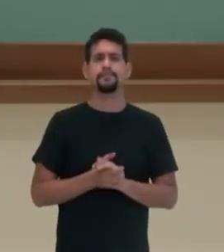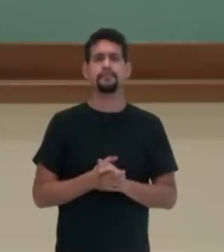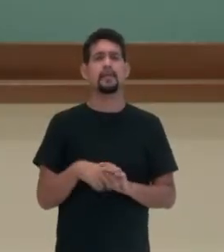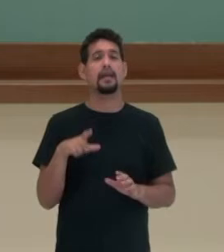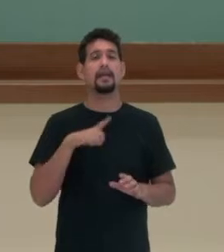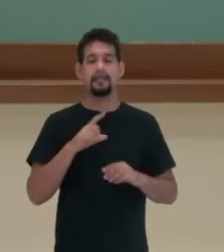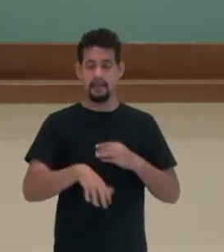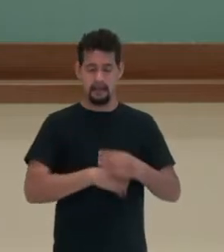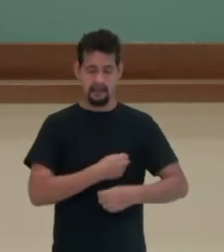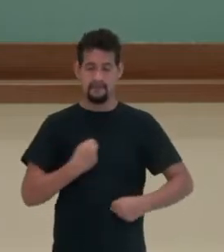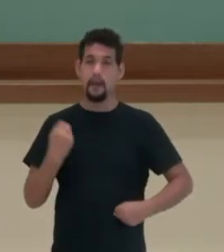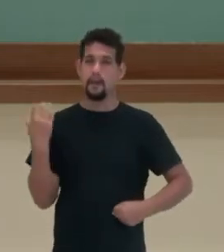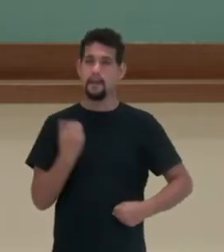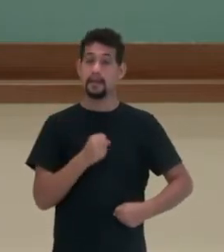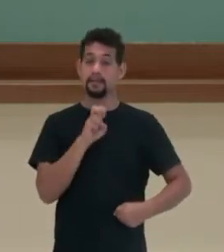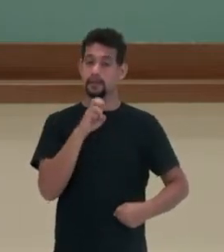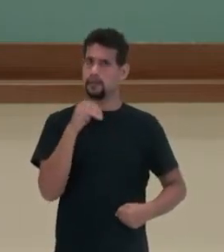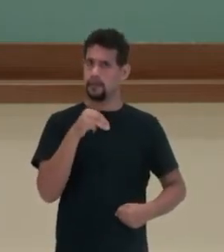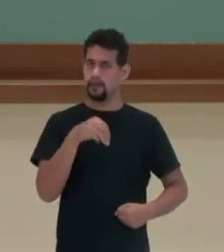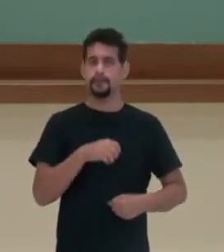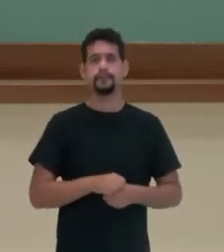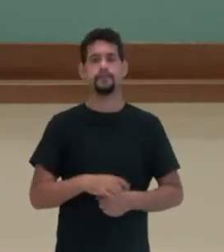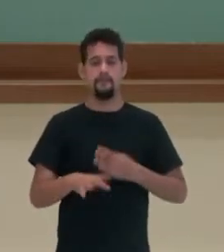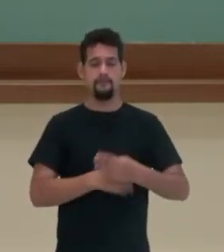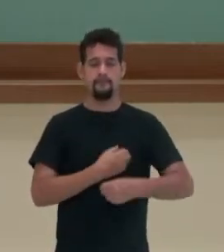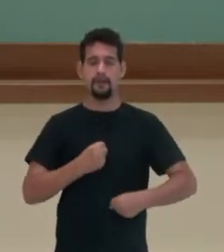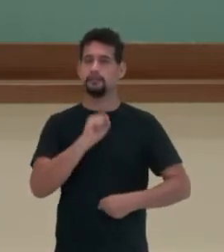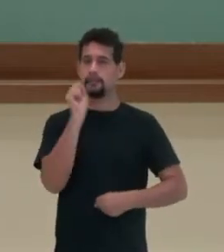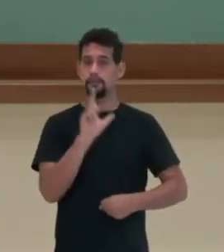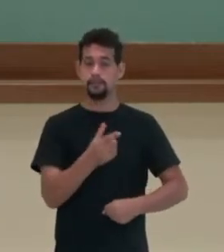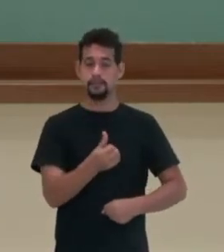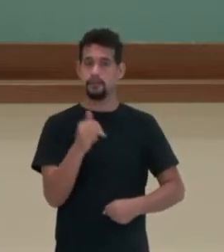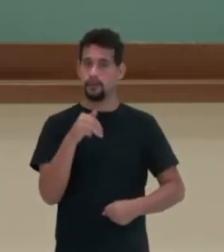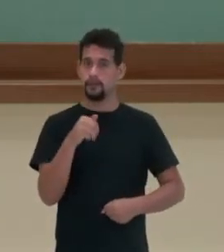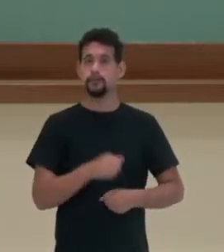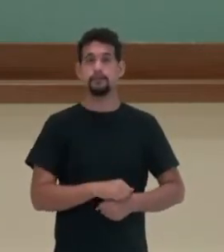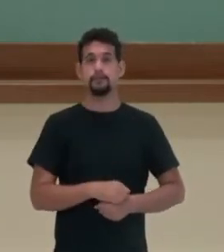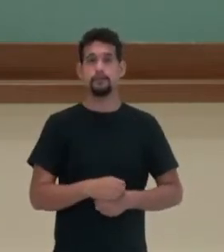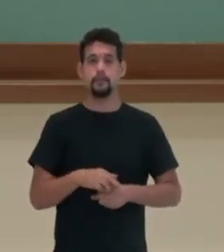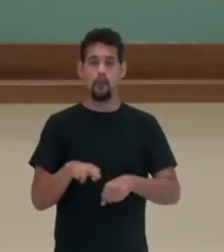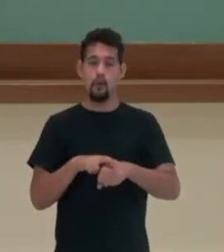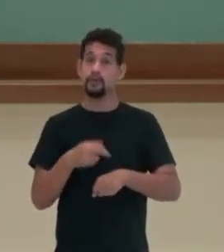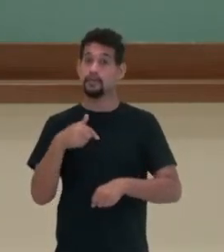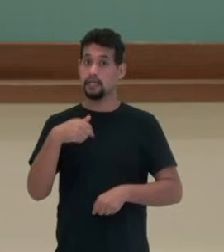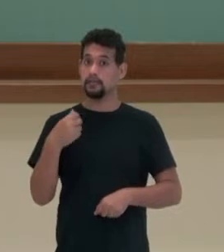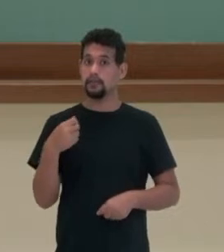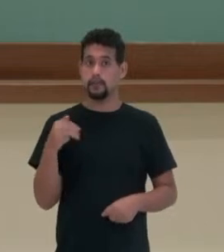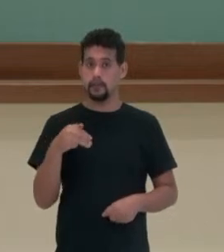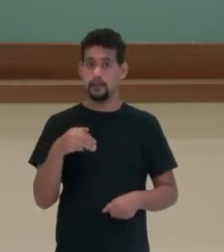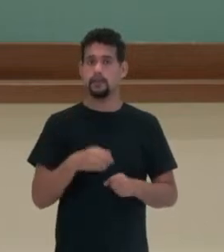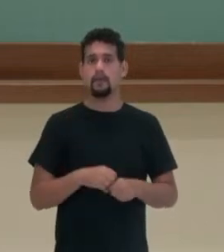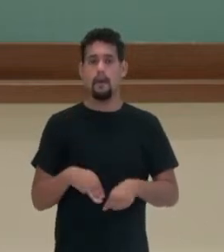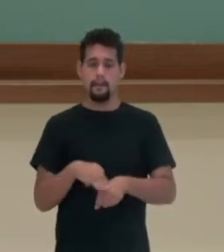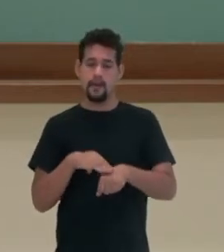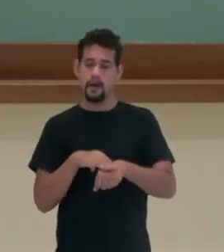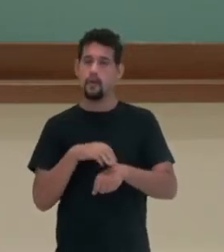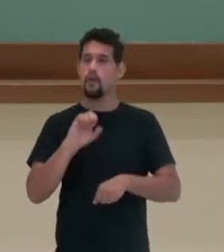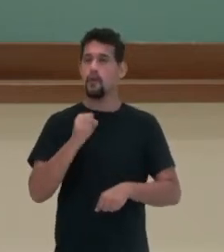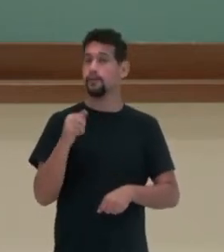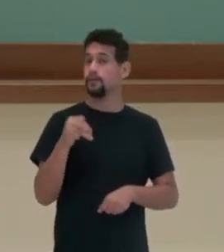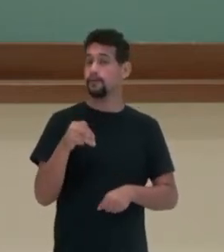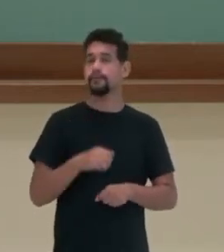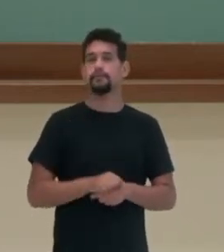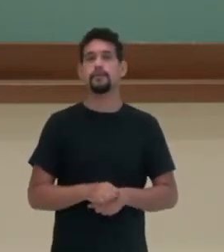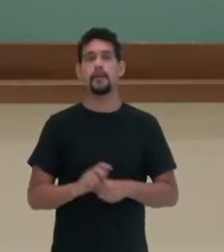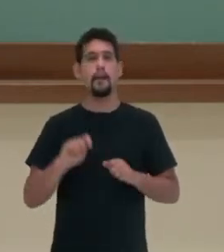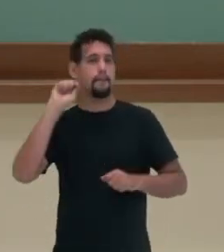a faixa branca, 5 minutos, faixa azul, 6 minutos, roxa, 7 minutos, marrom, 8 minutos